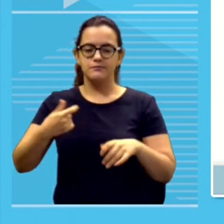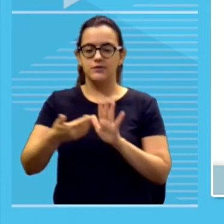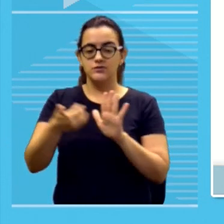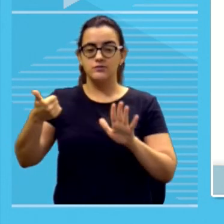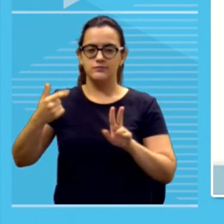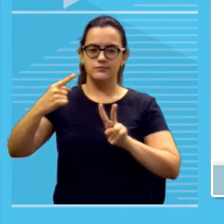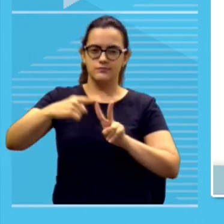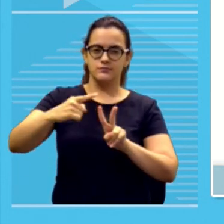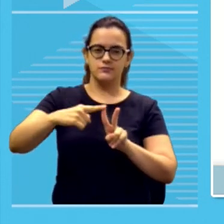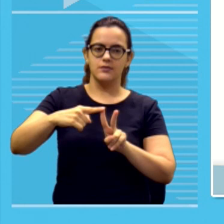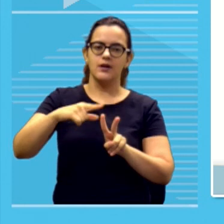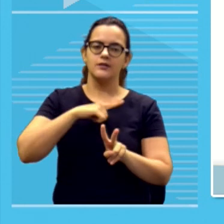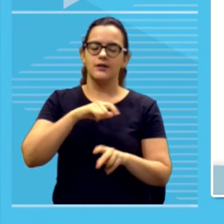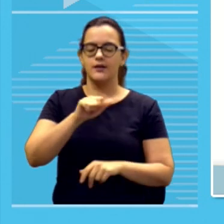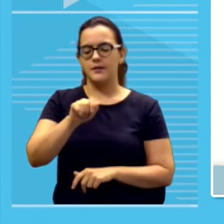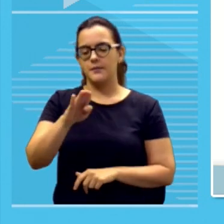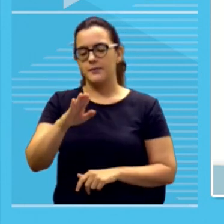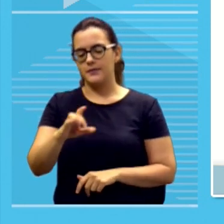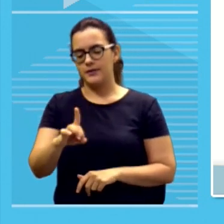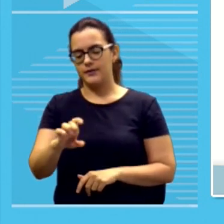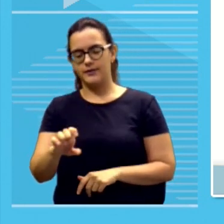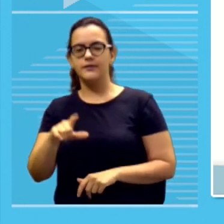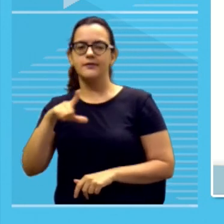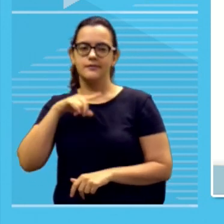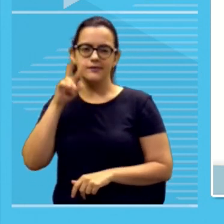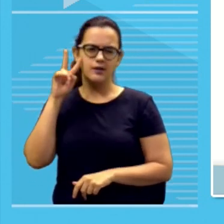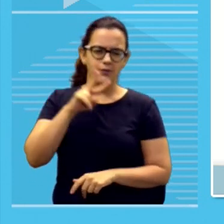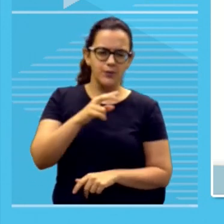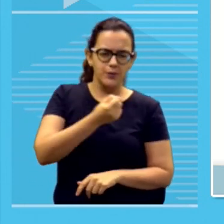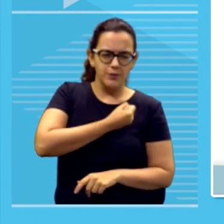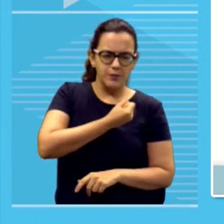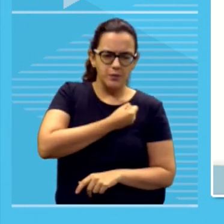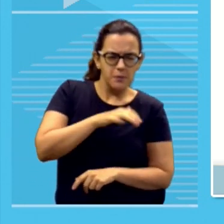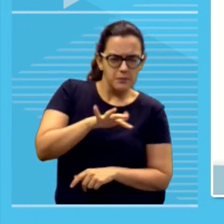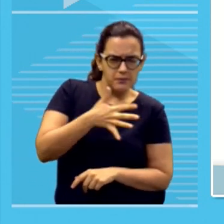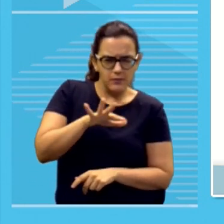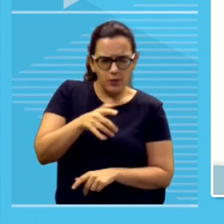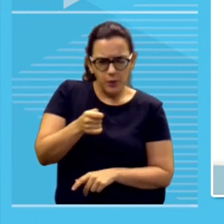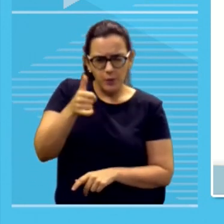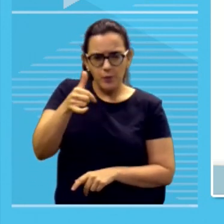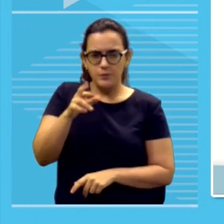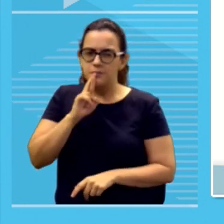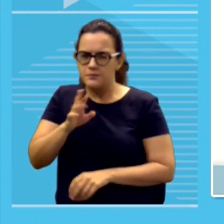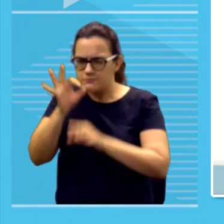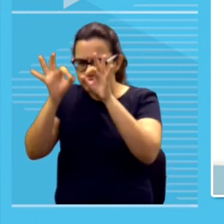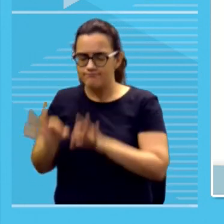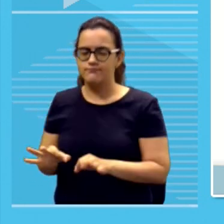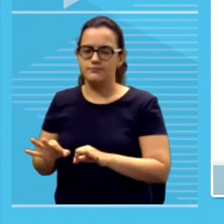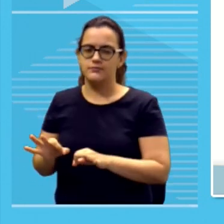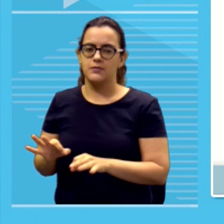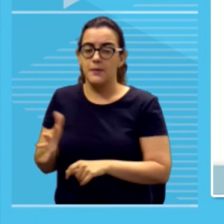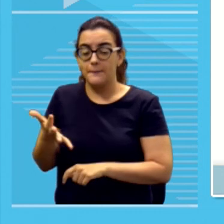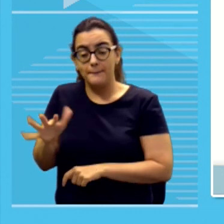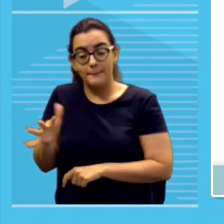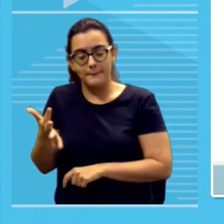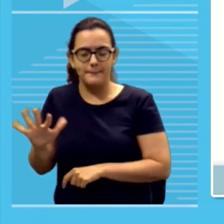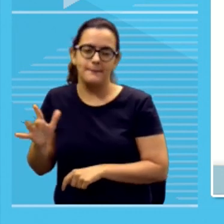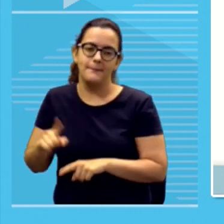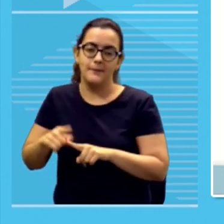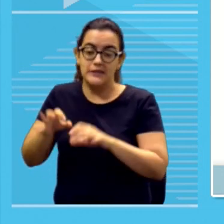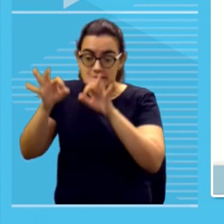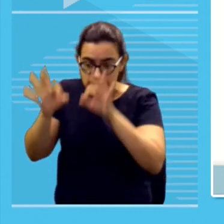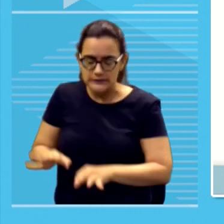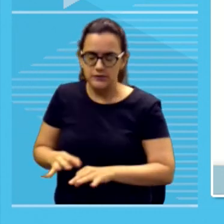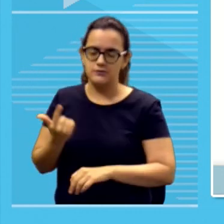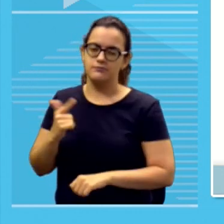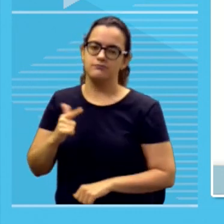entre a raiz de 16 e a raiz de 25 vai dar 4,00 alguma coisa aproximadamente Mas pode ficar tranquilo